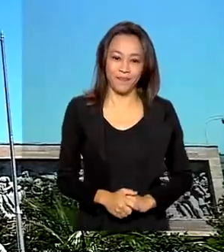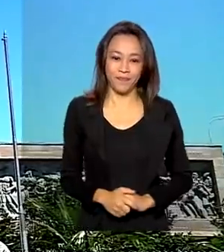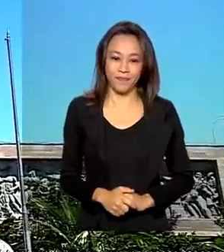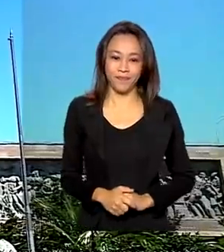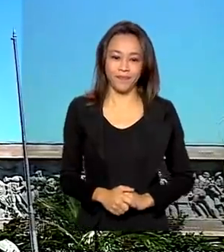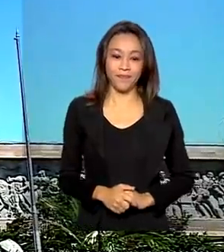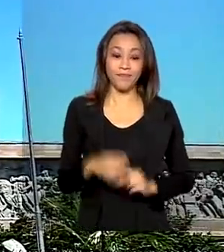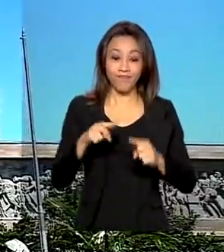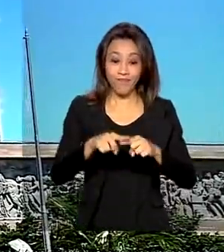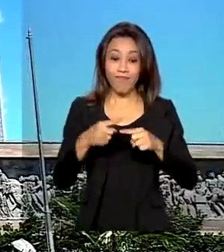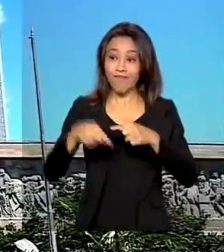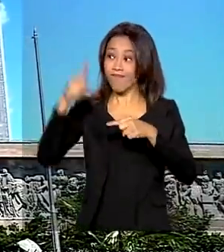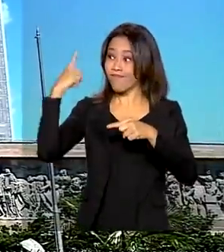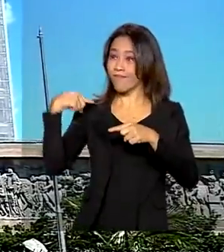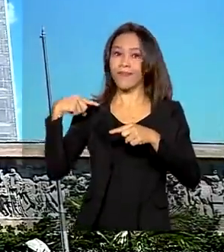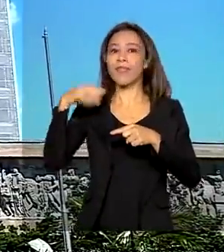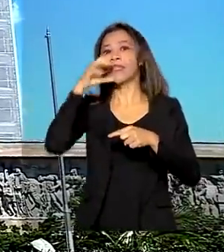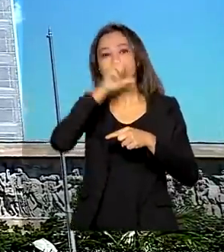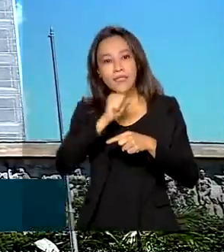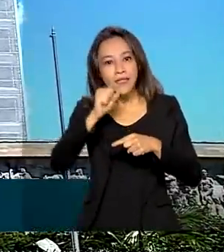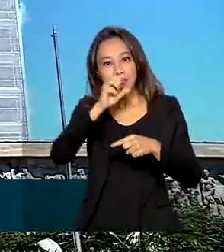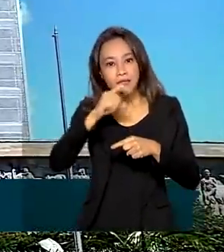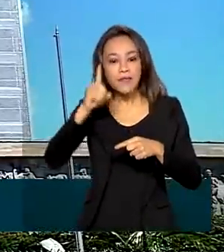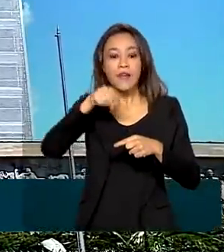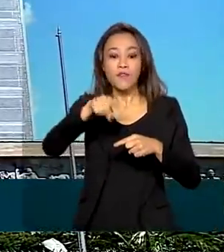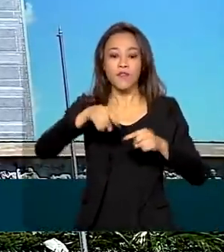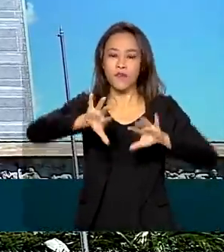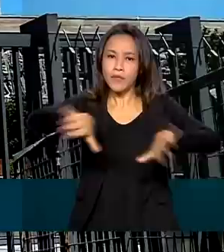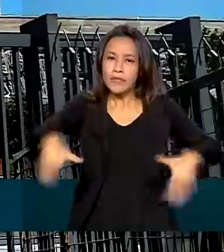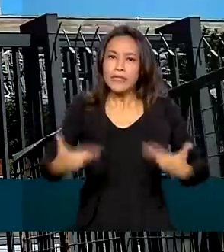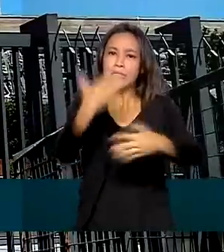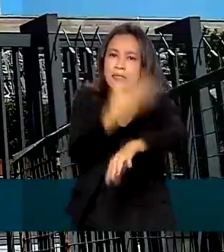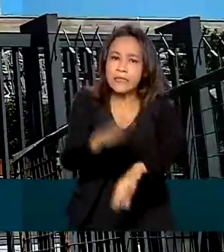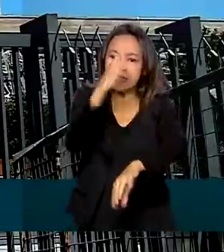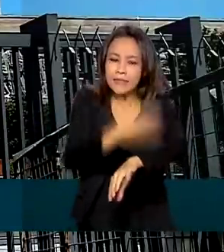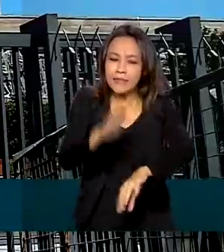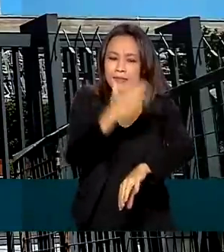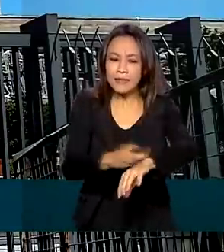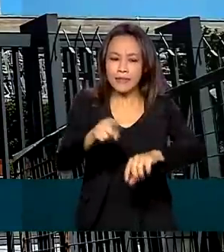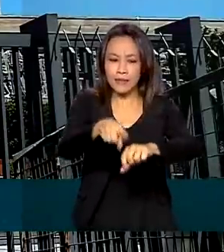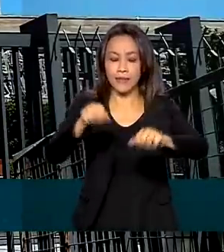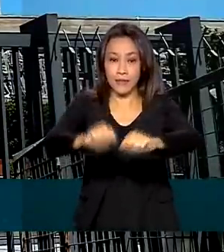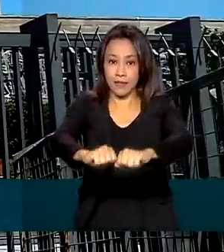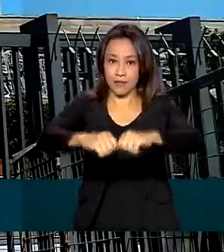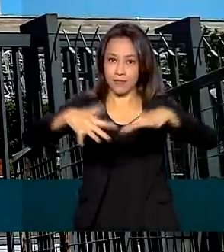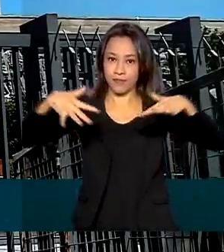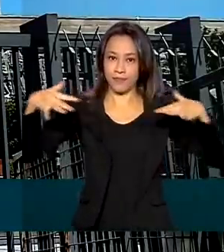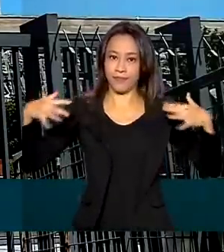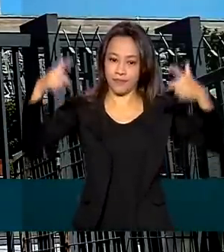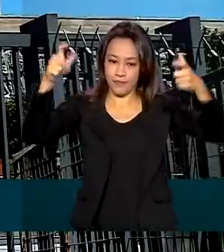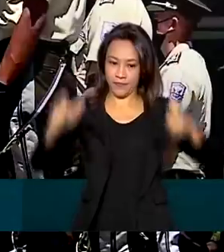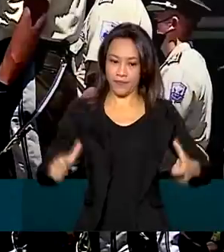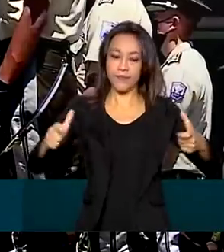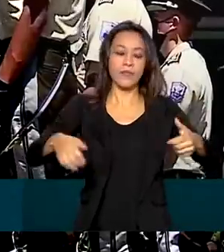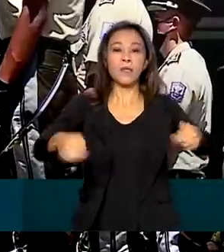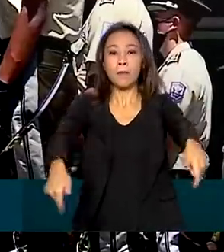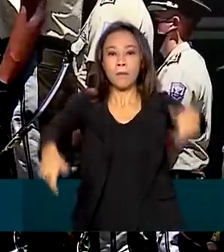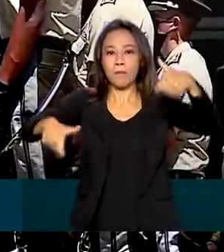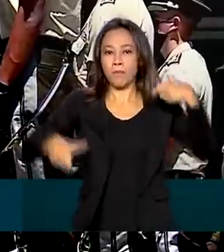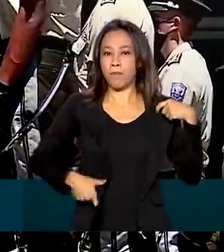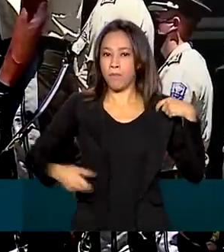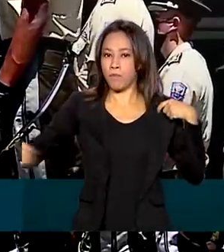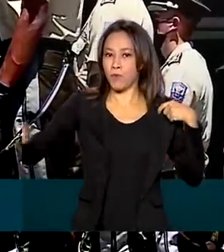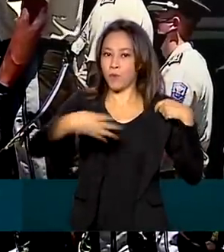O fim de semana foi de ensaios na Assembleia Nacional do Equador, onde será realizada a cerimônia de posse do